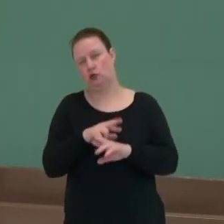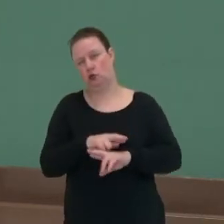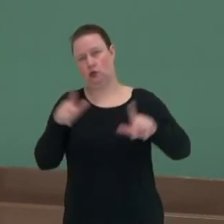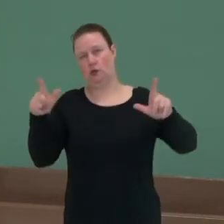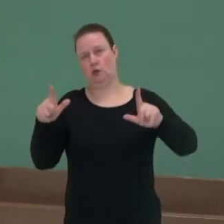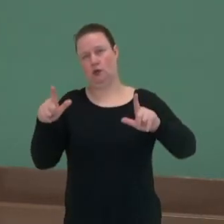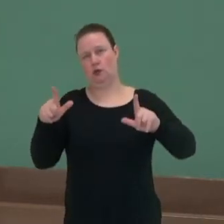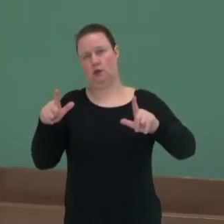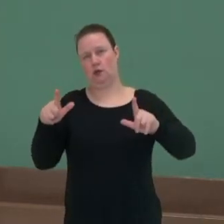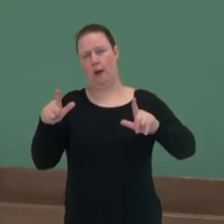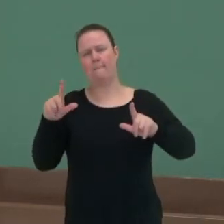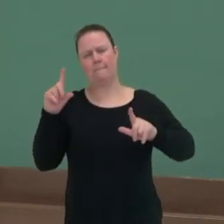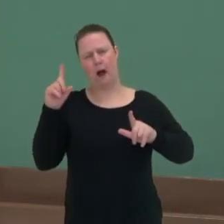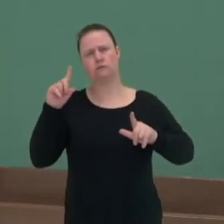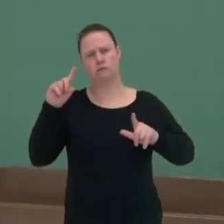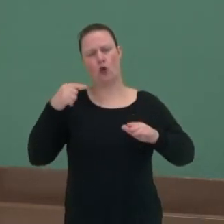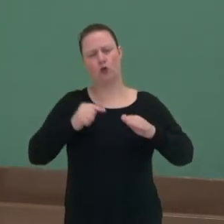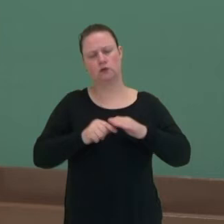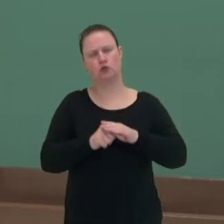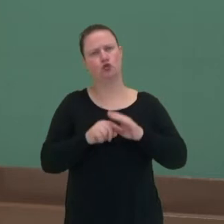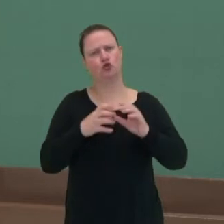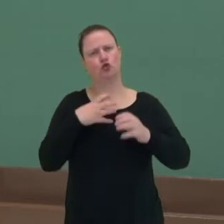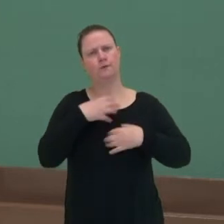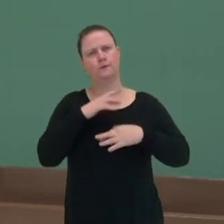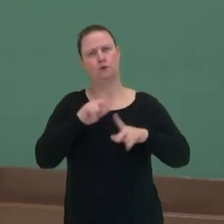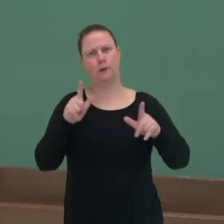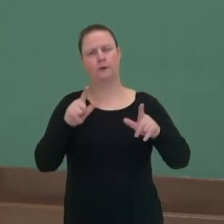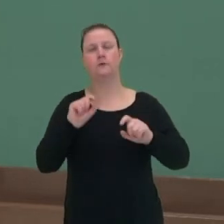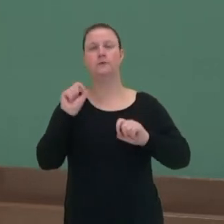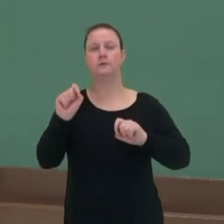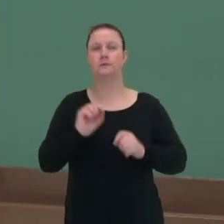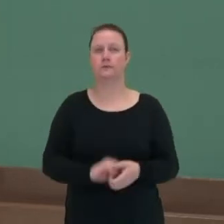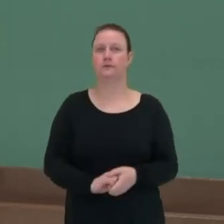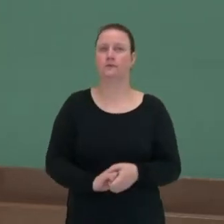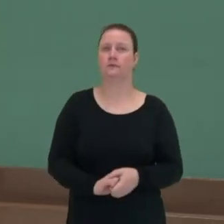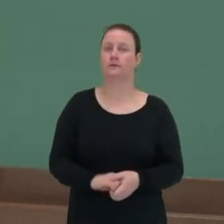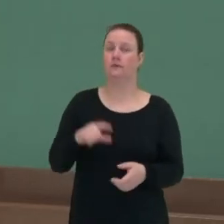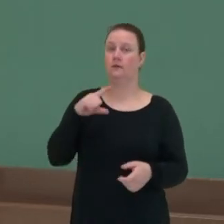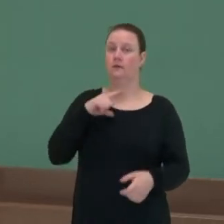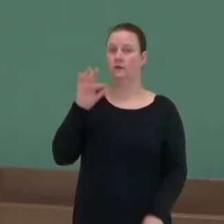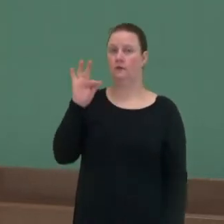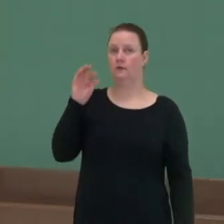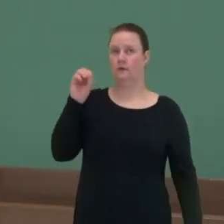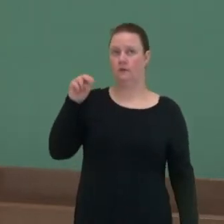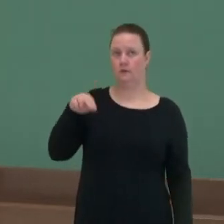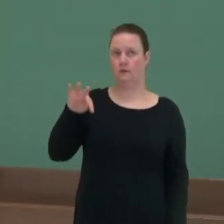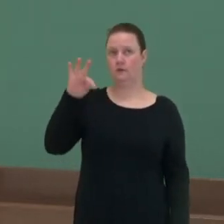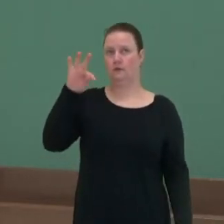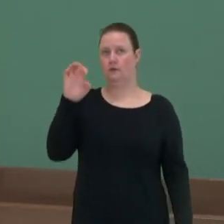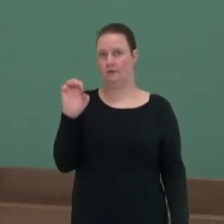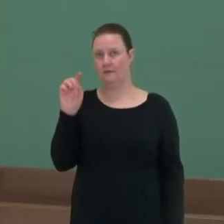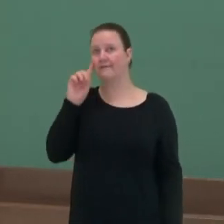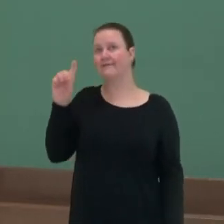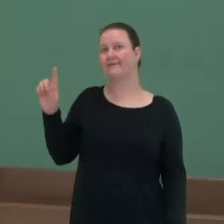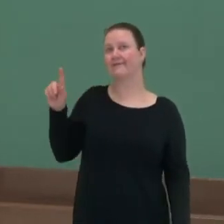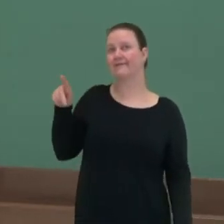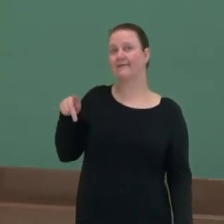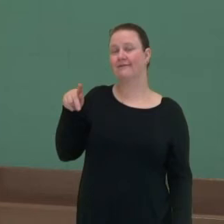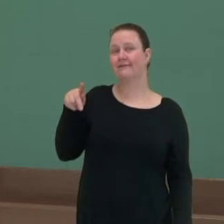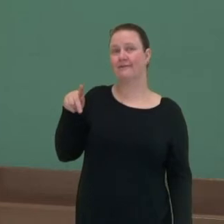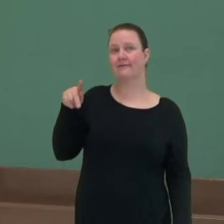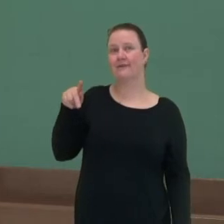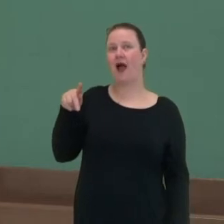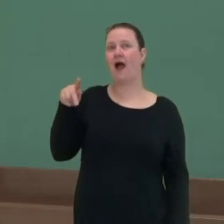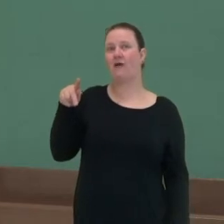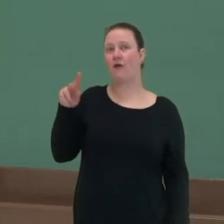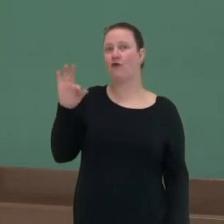são formados esses circuitos por três partes essenciais. Então, a fonte de tensão, que nesse caso é a bateria,